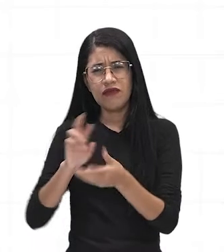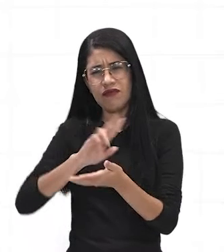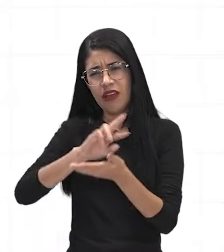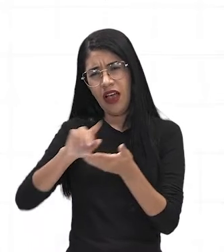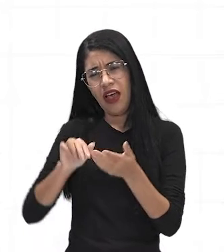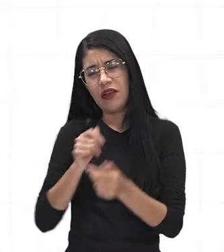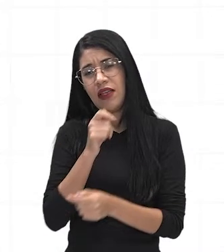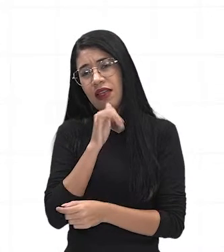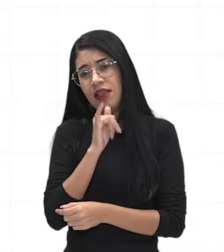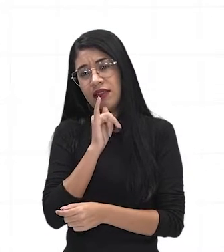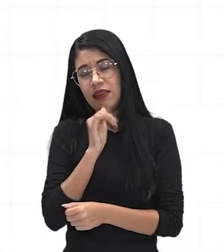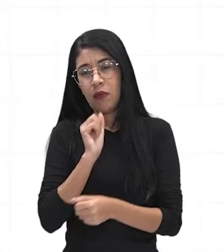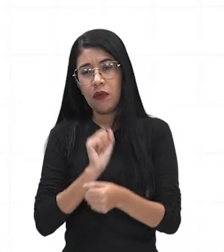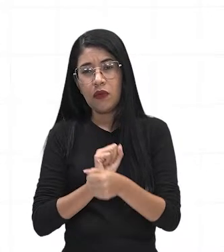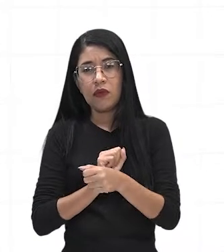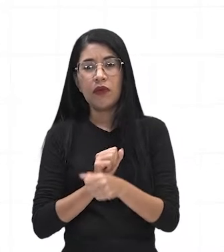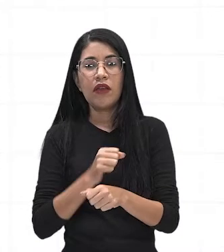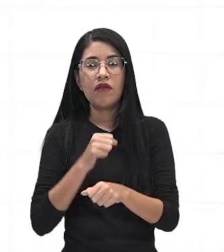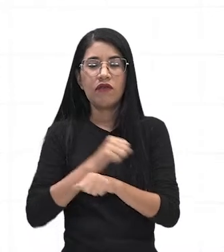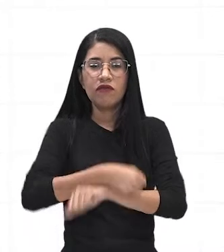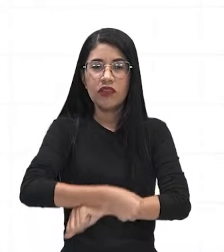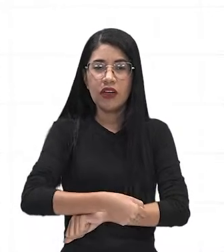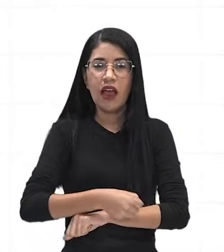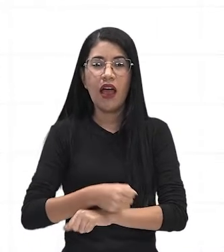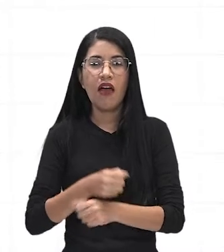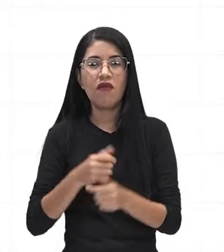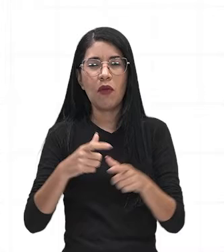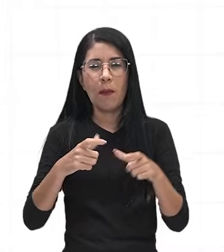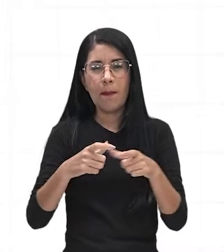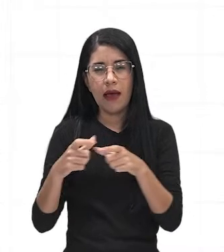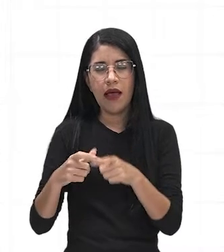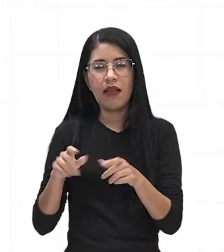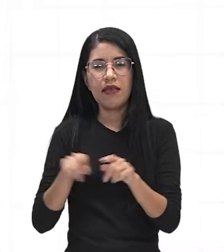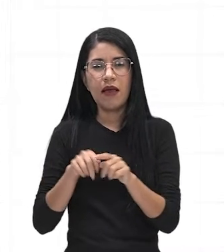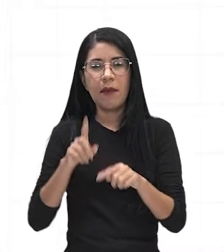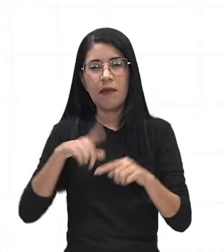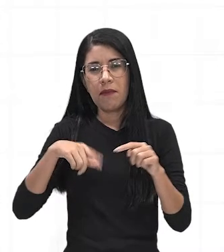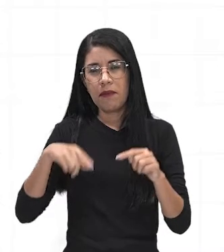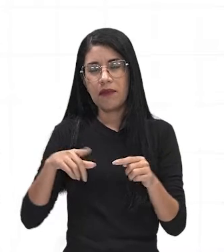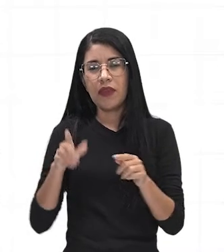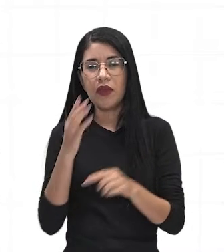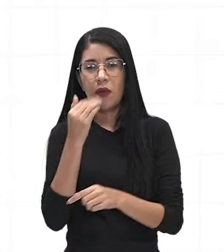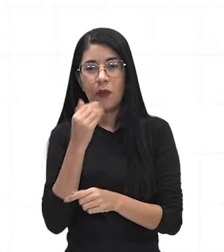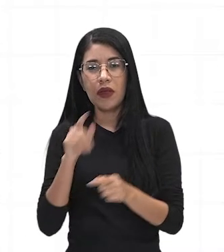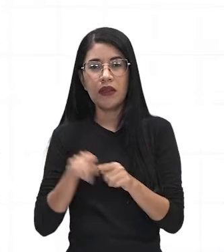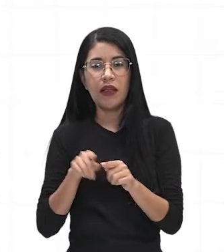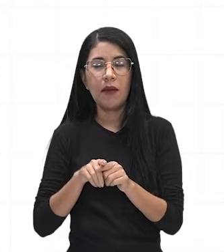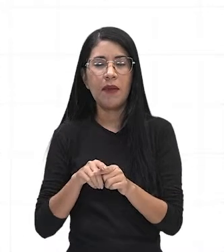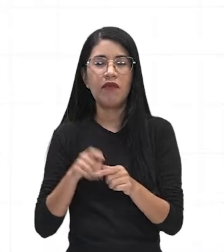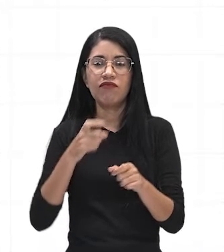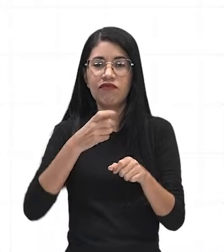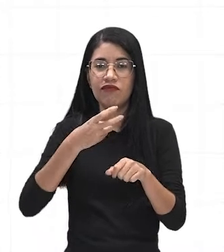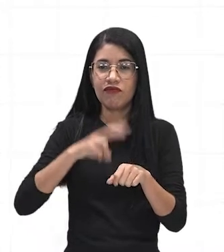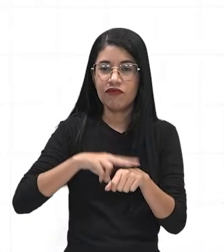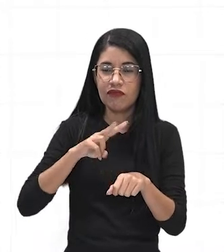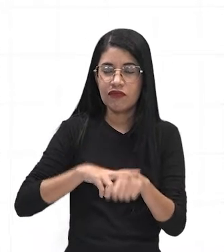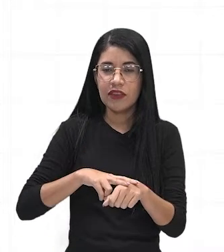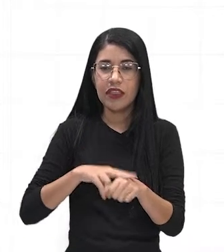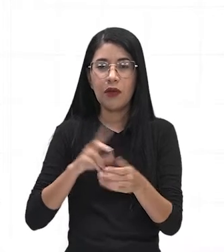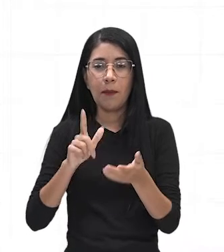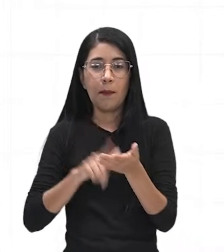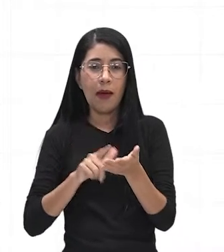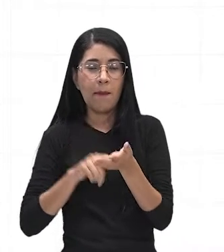exemplo, escravos, cerâmica, cereais, metalurgia, vidro, papiro,